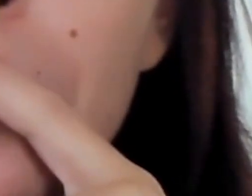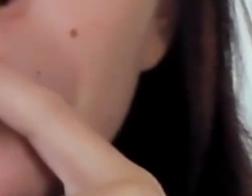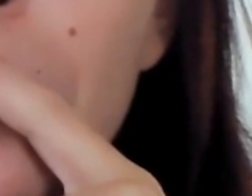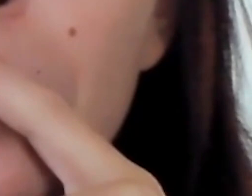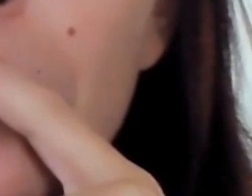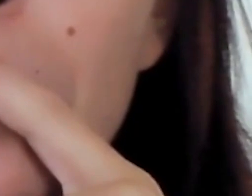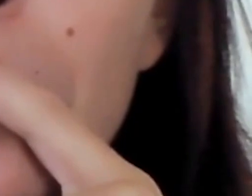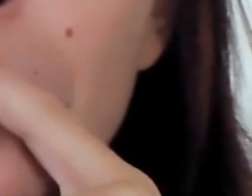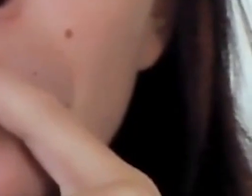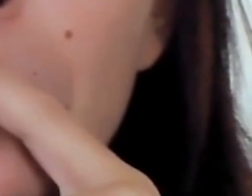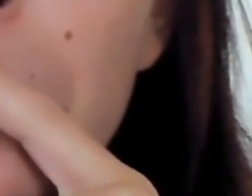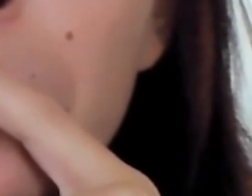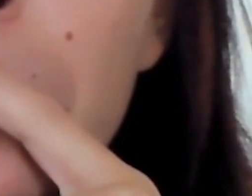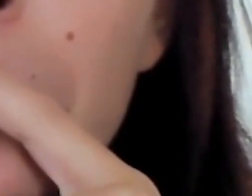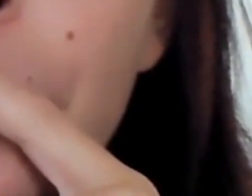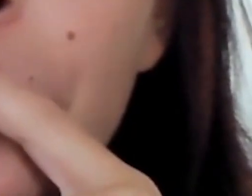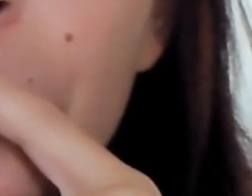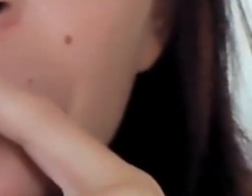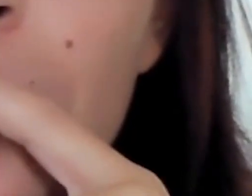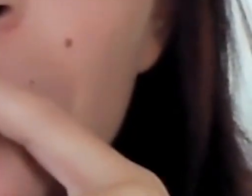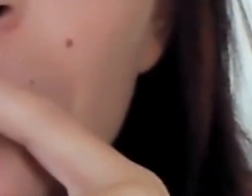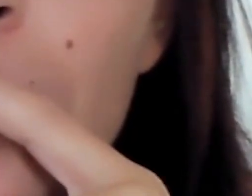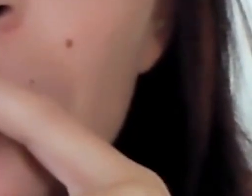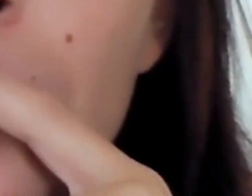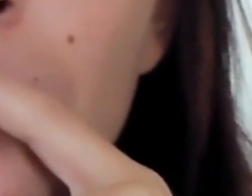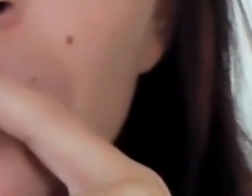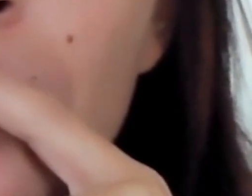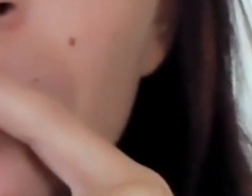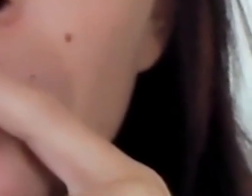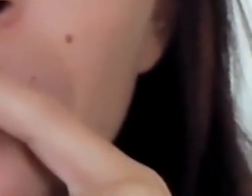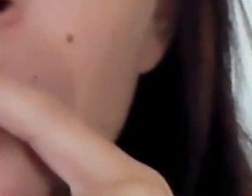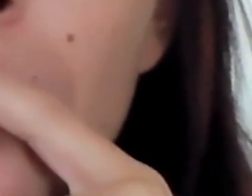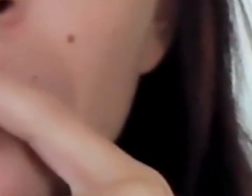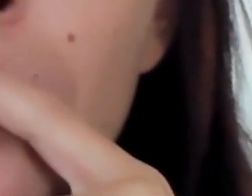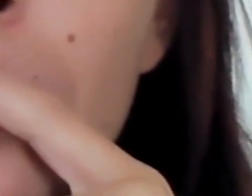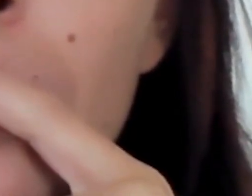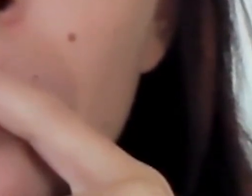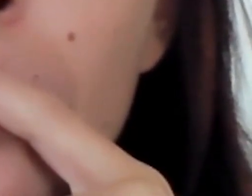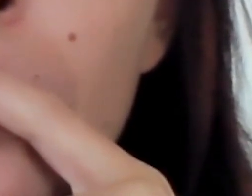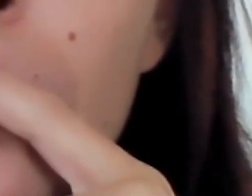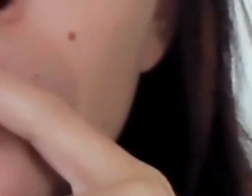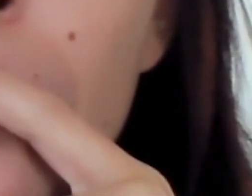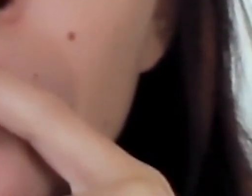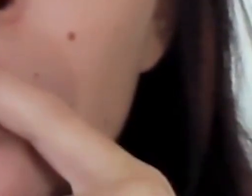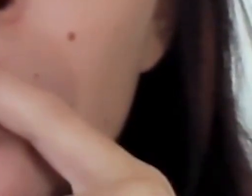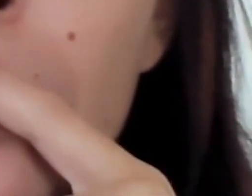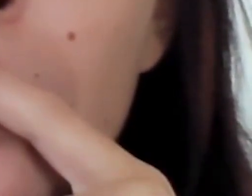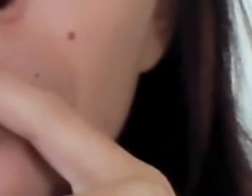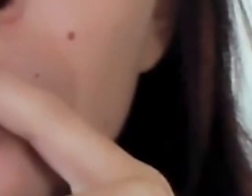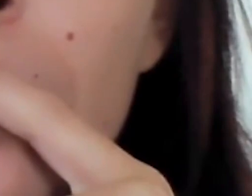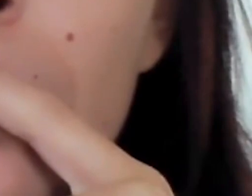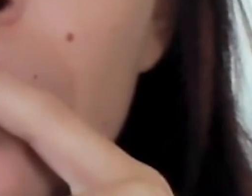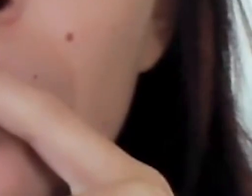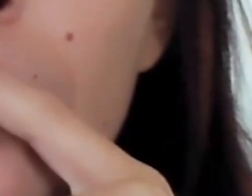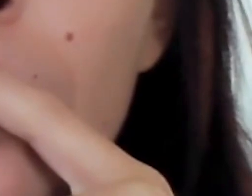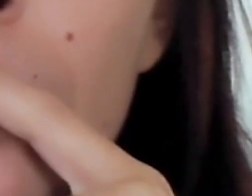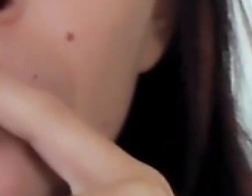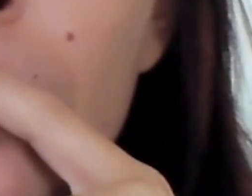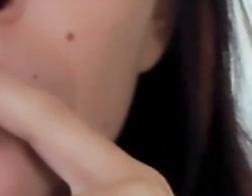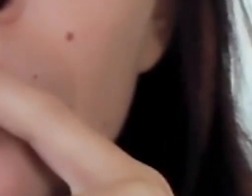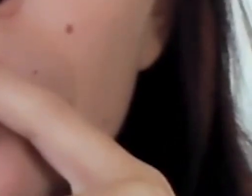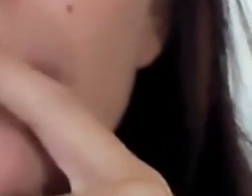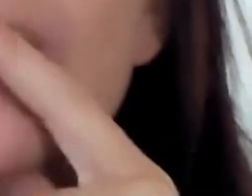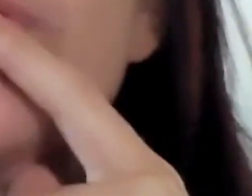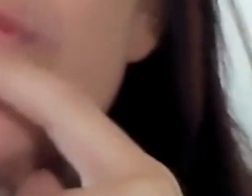você bota o que a gente chama de tapete, quer dizer, a pessoa fala uma ou duas frases, e aí você vai diminuindo o volume do que a pessoa está falando, e